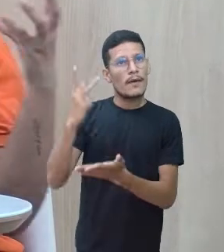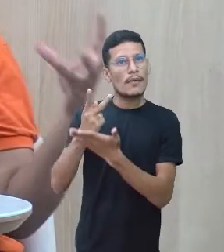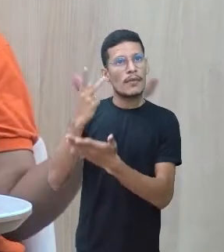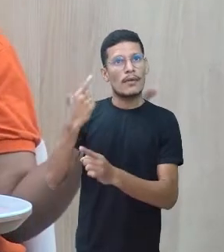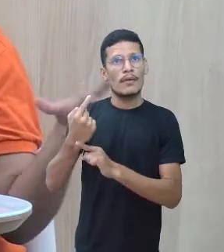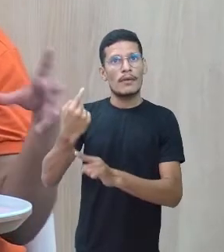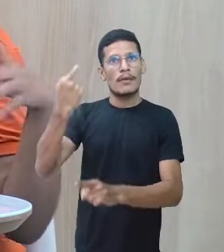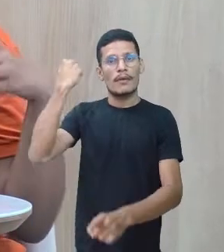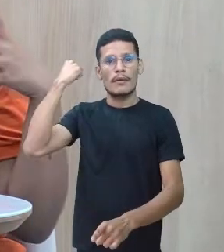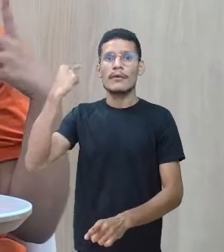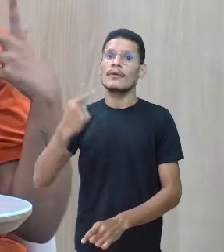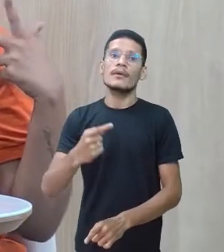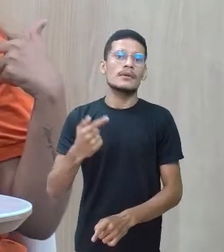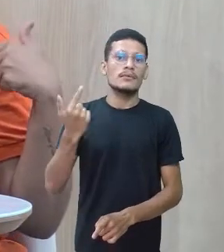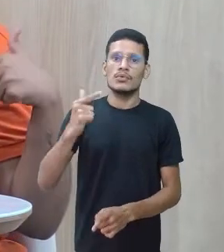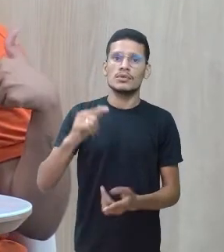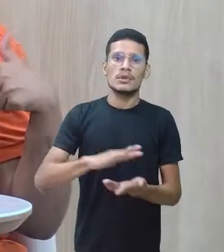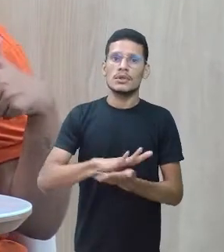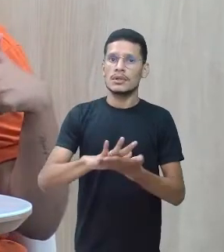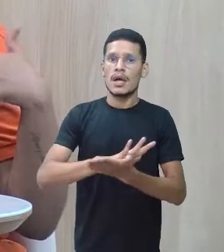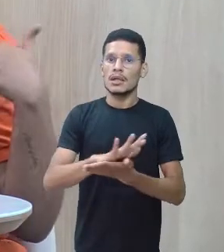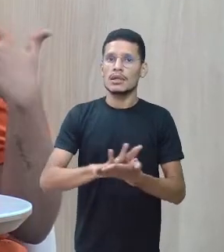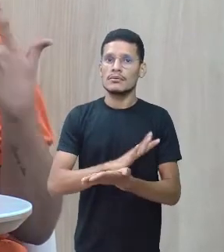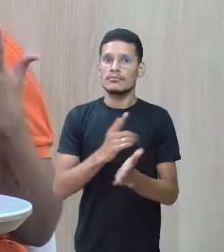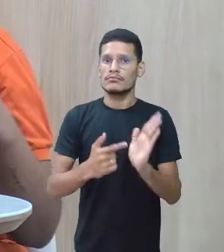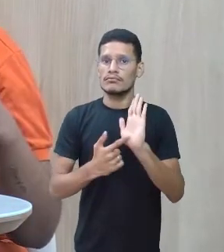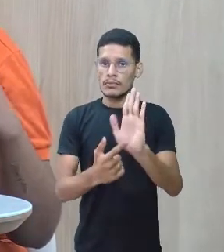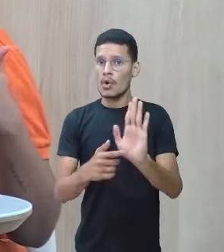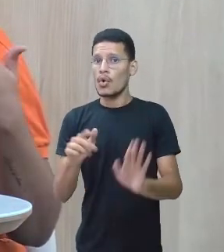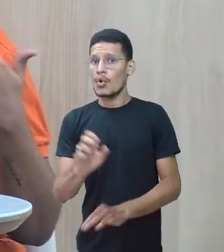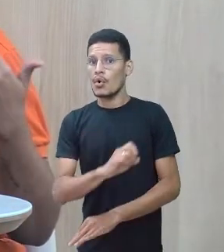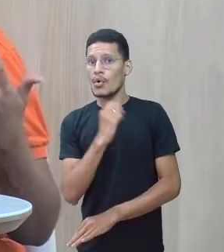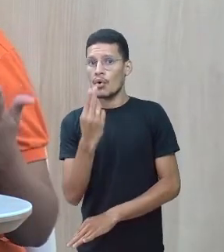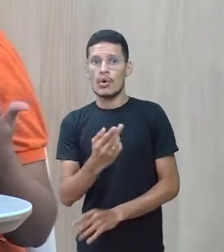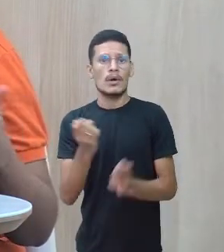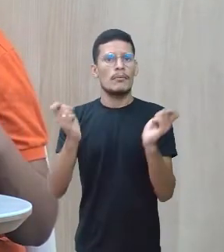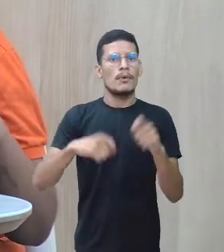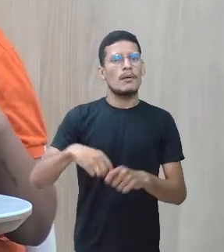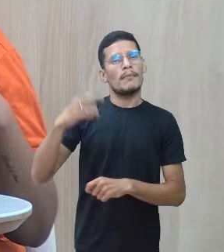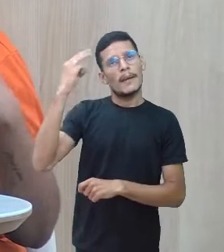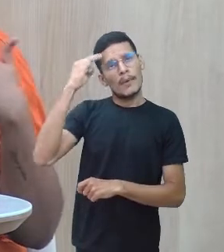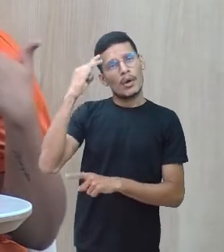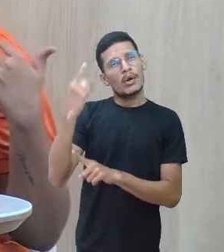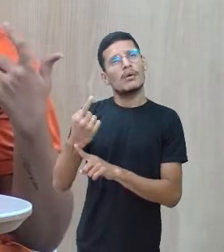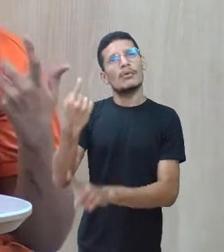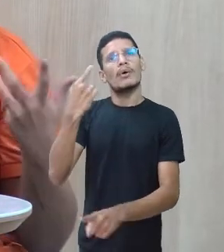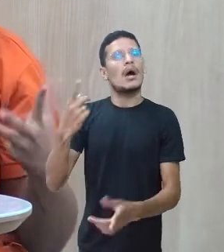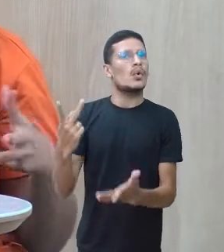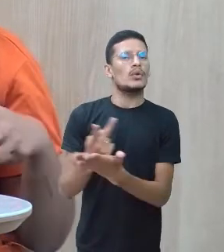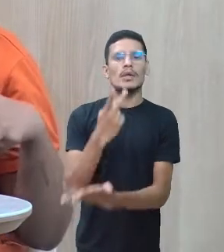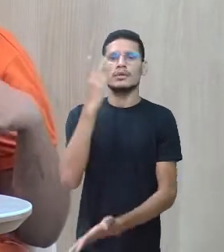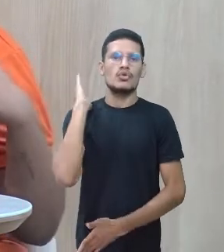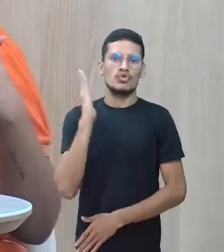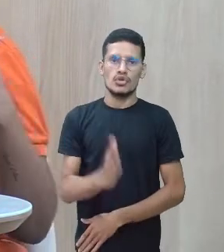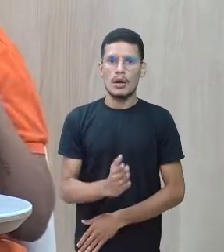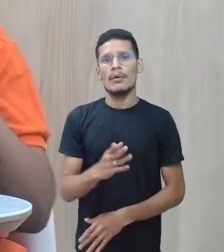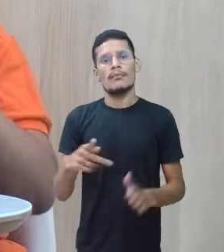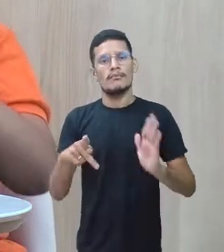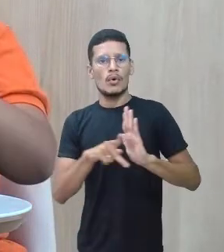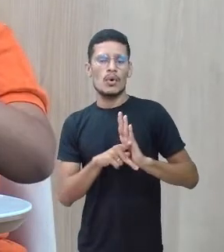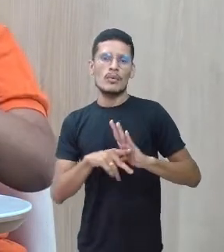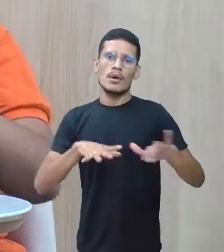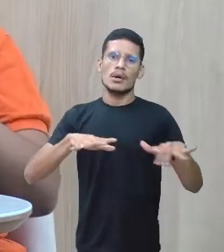do passado que não tinha sido revelado, ou para recuperar uma memória, uma cena que já aconteceu, uma ação